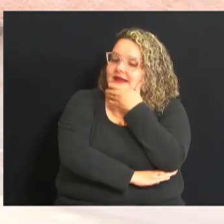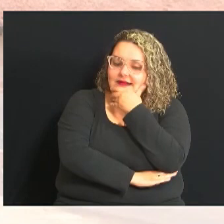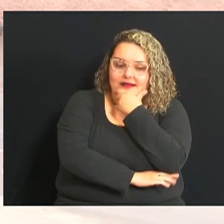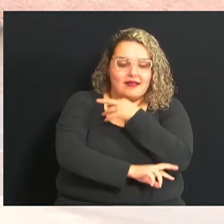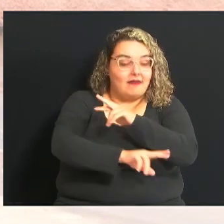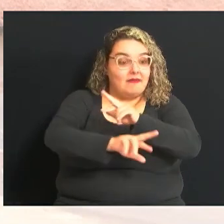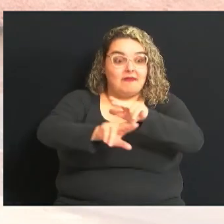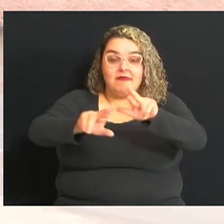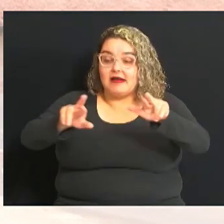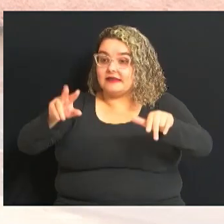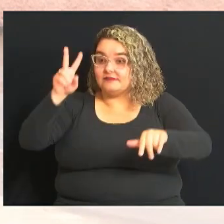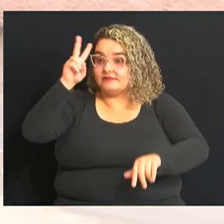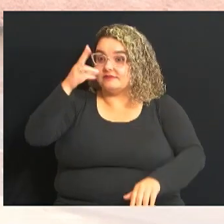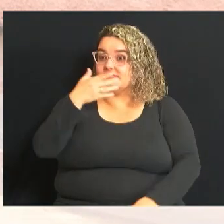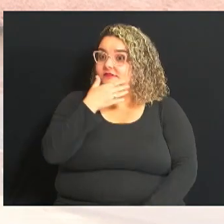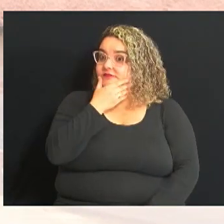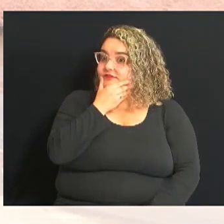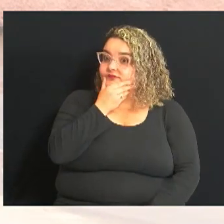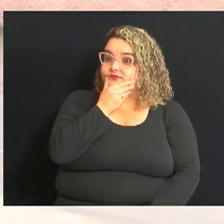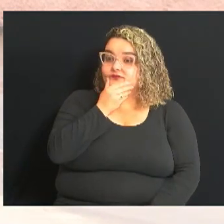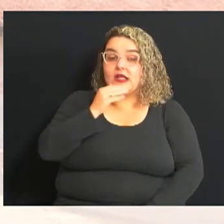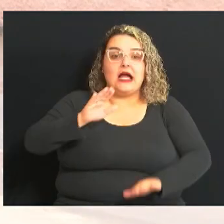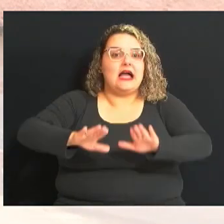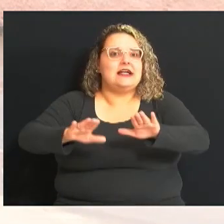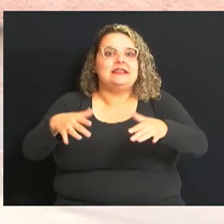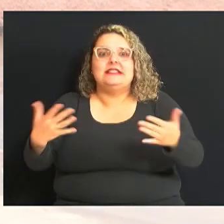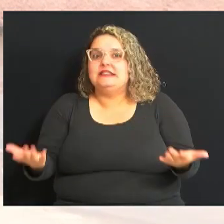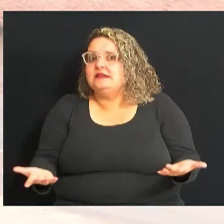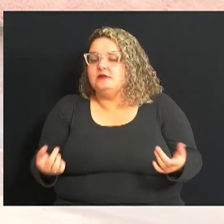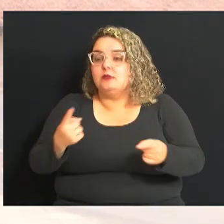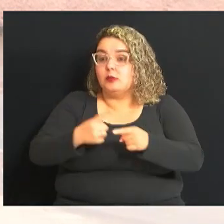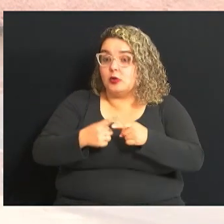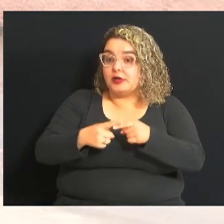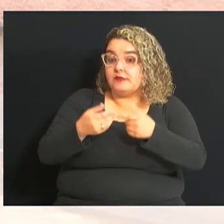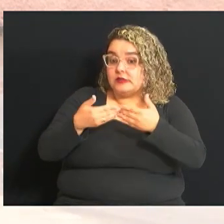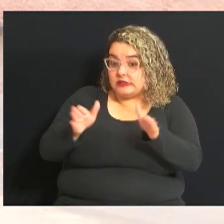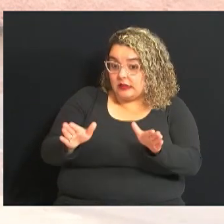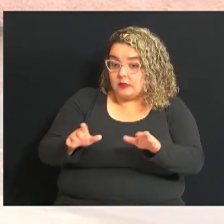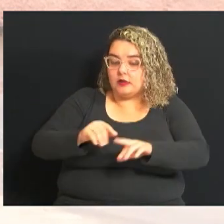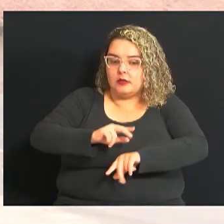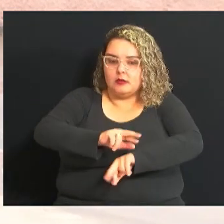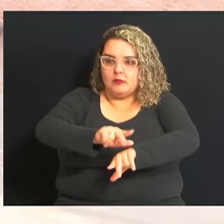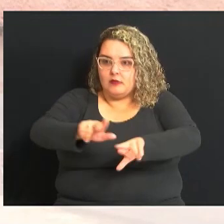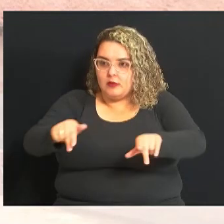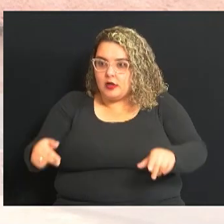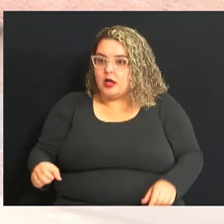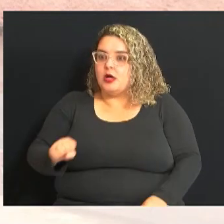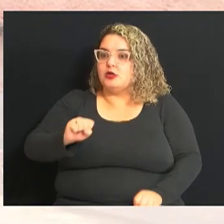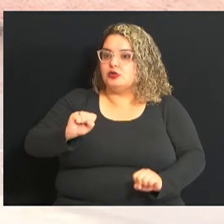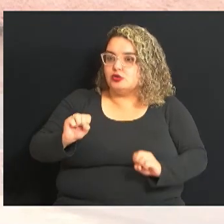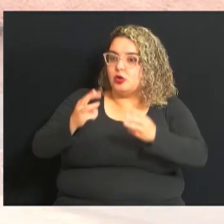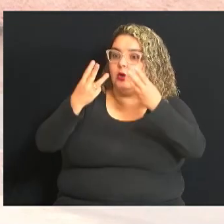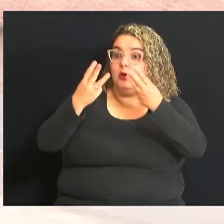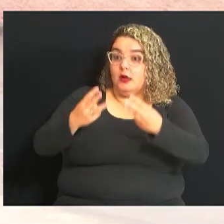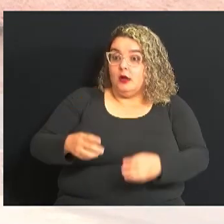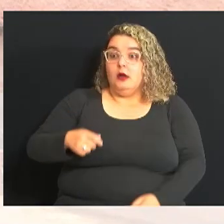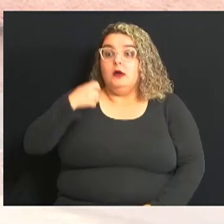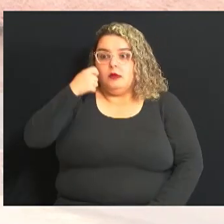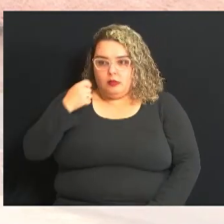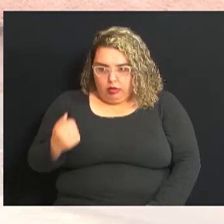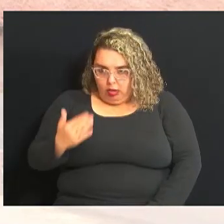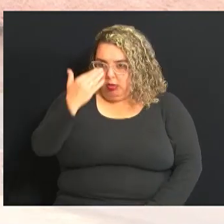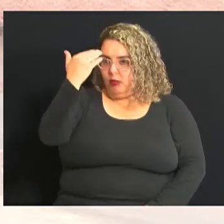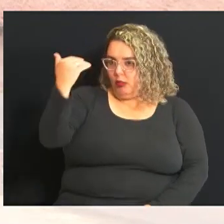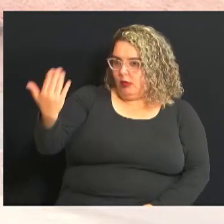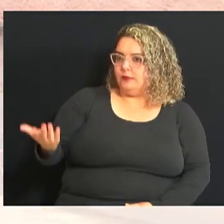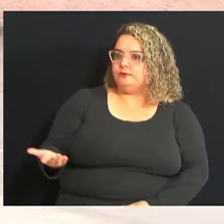de história, mas... De repente ali, porque vocês abriram diversos shows, né, de grandes artistas, shows, né? Cara.